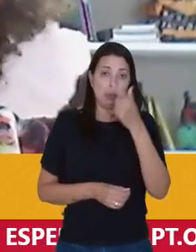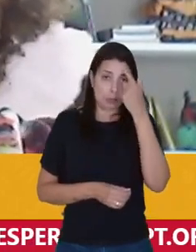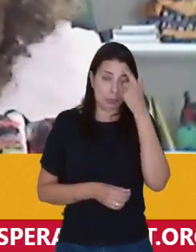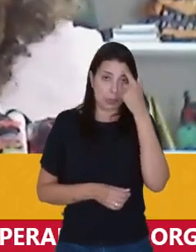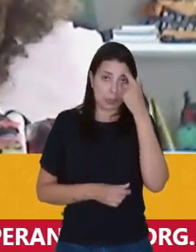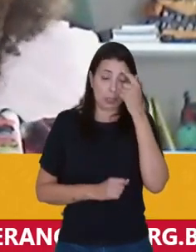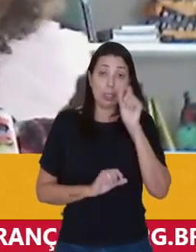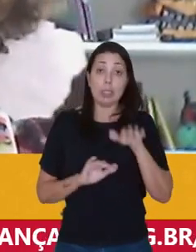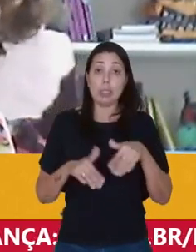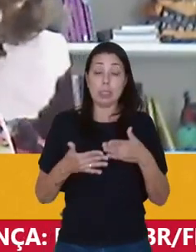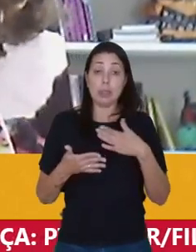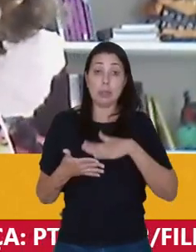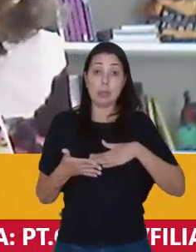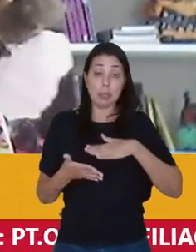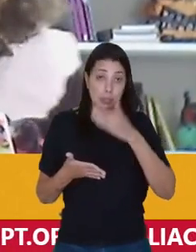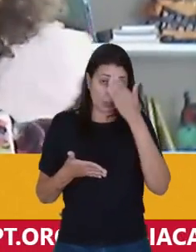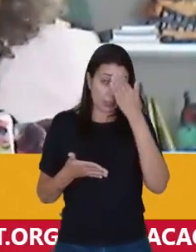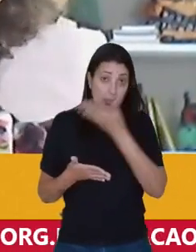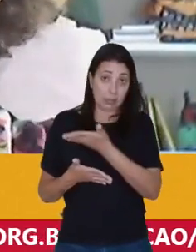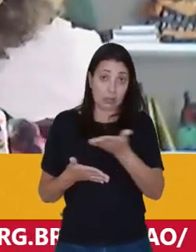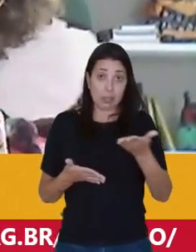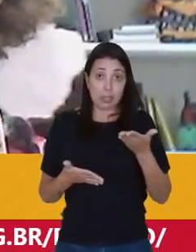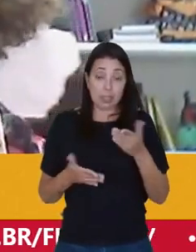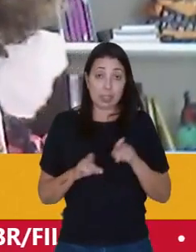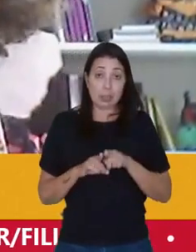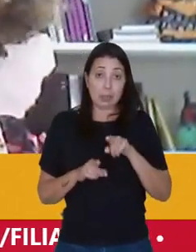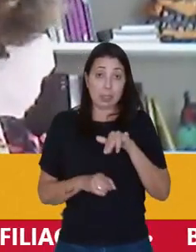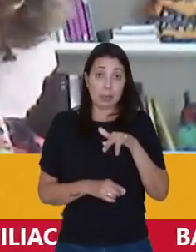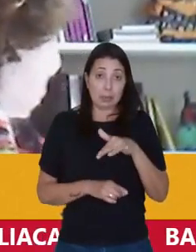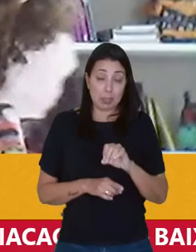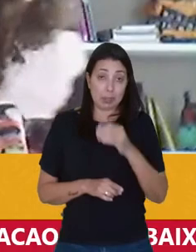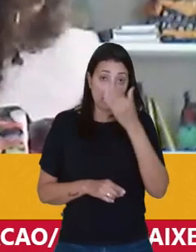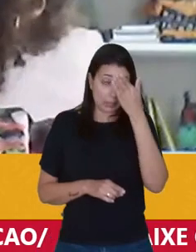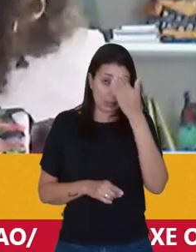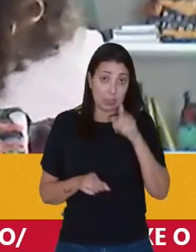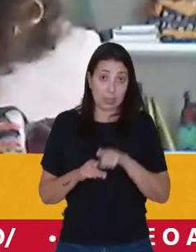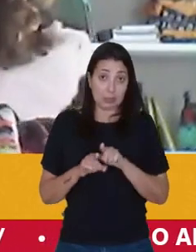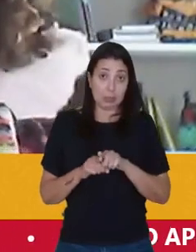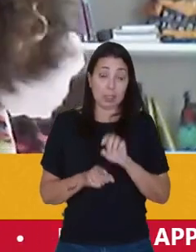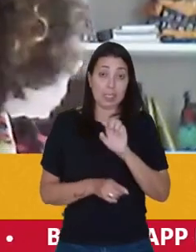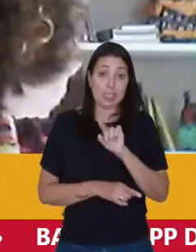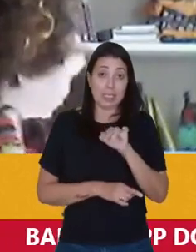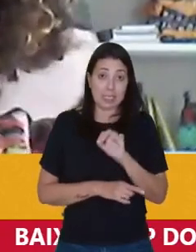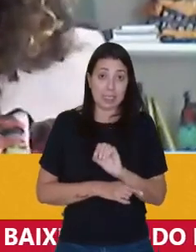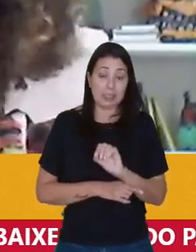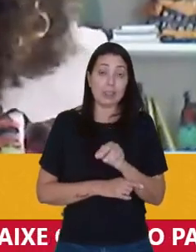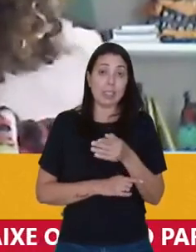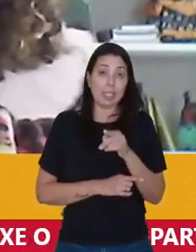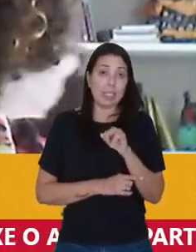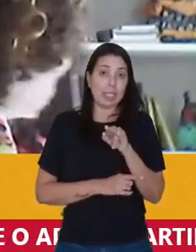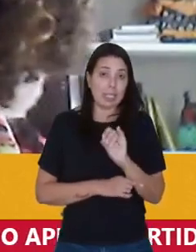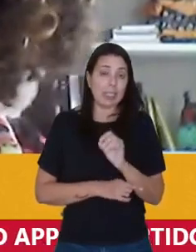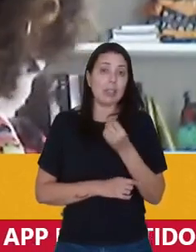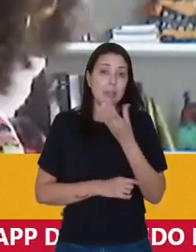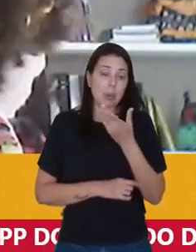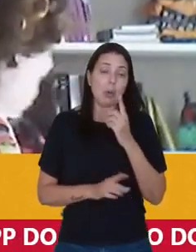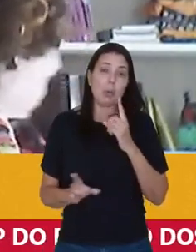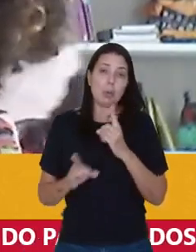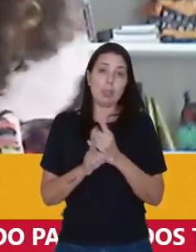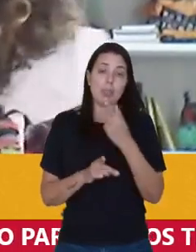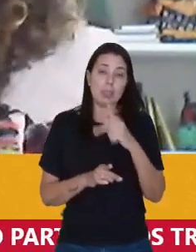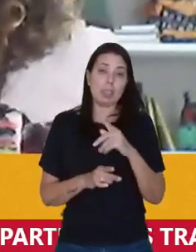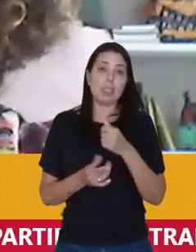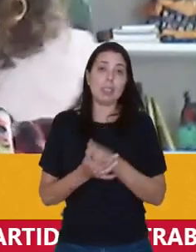pensar. Então, quero agradecer a você, agradecer o Martins, agradecer a Roseli. E, Renato, é muito bom te encontrar,